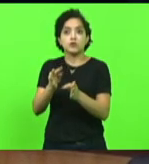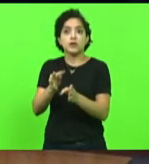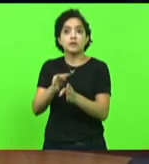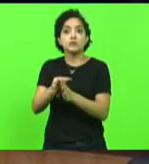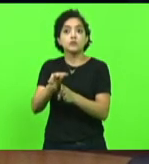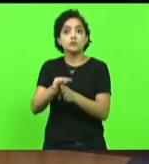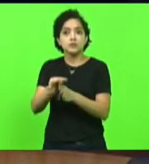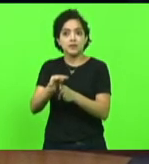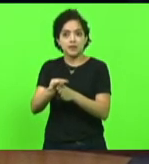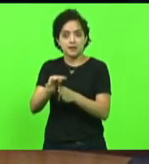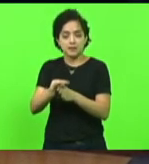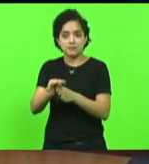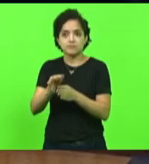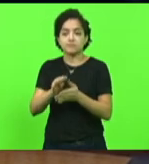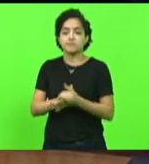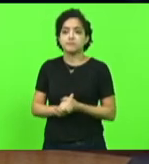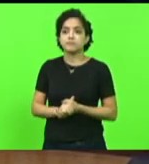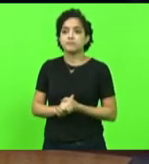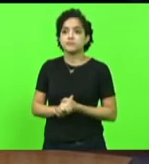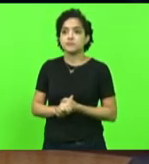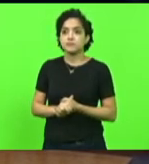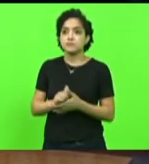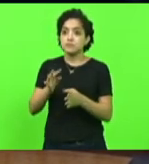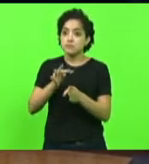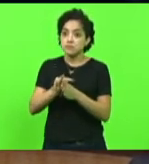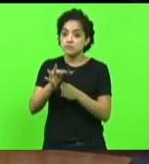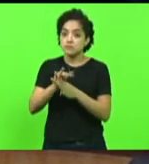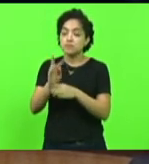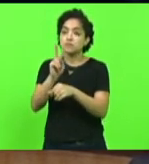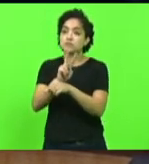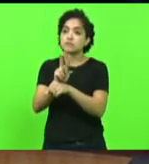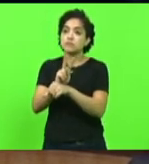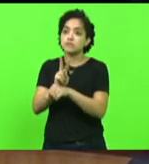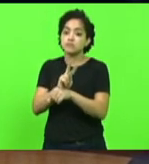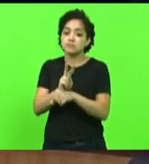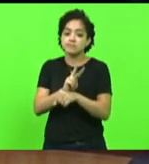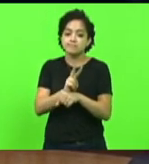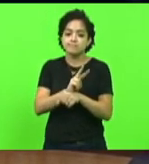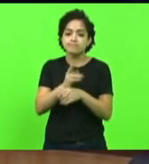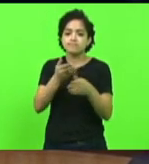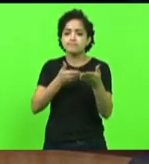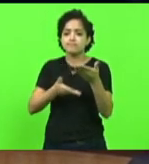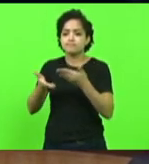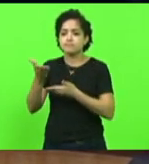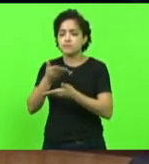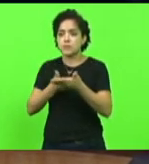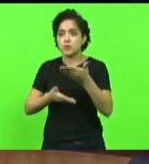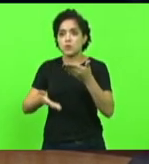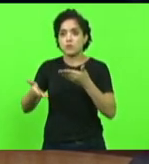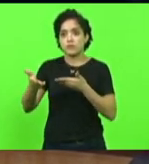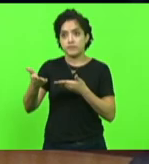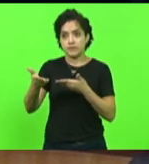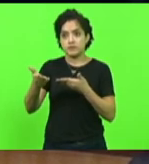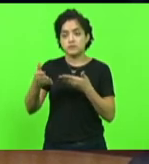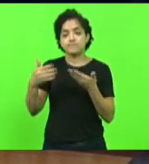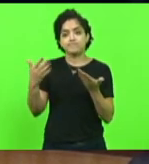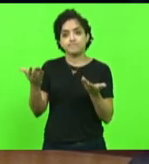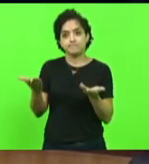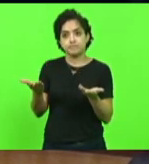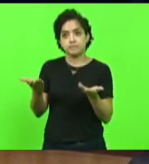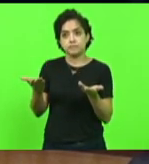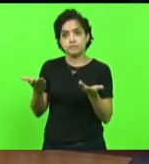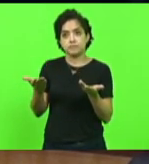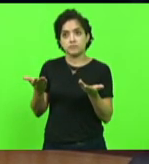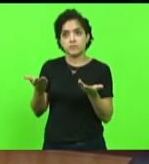monitoramento da convivência comunitária. Gente, o